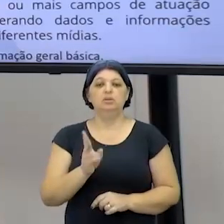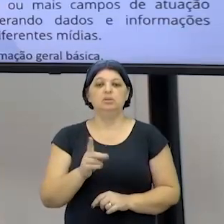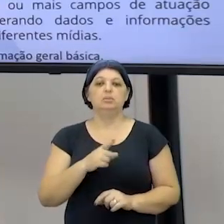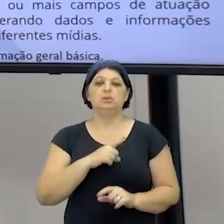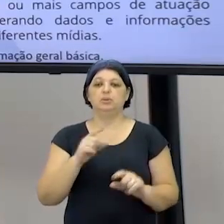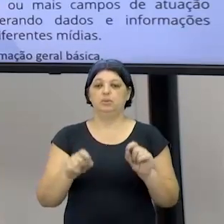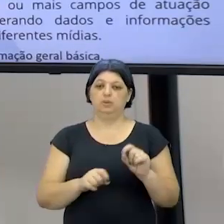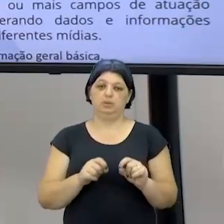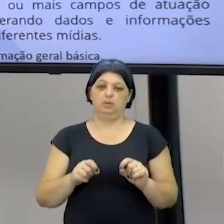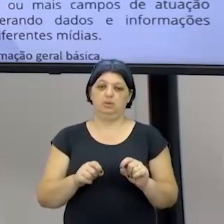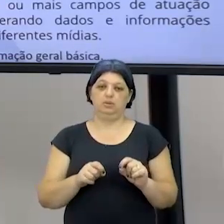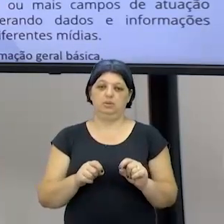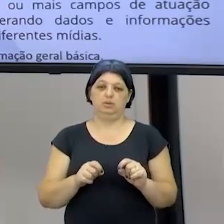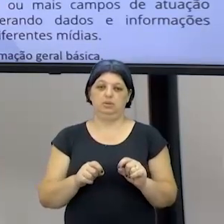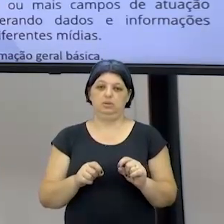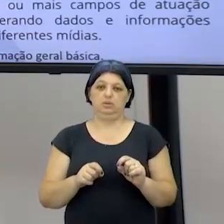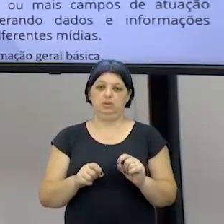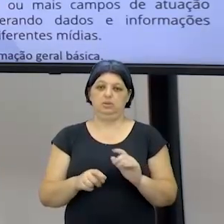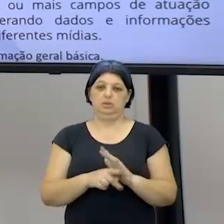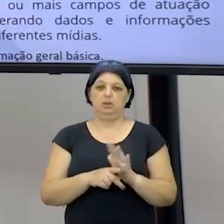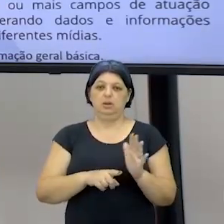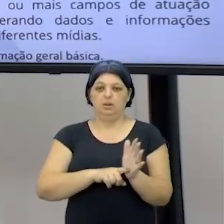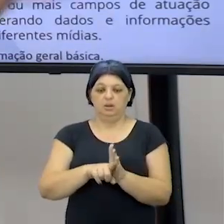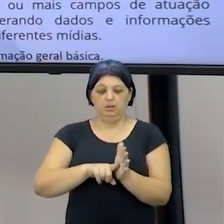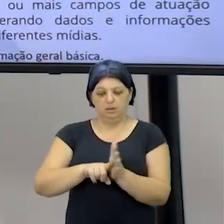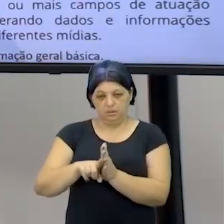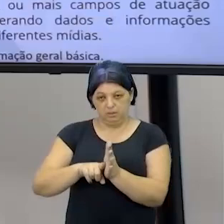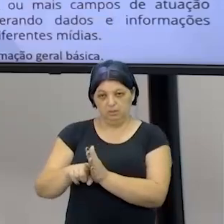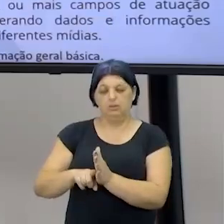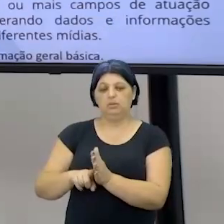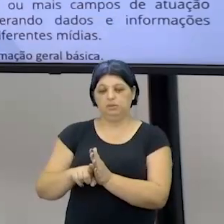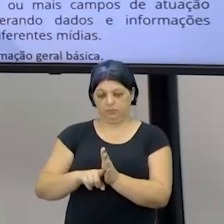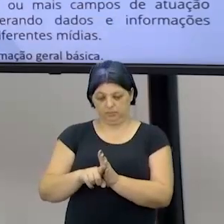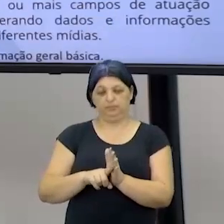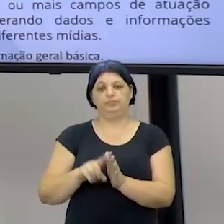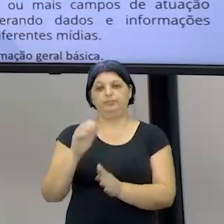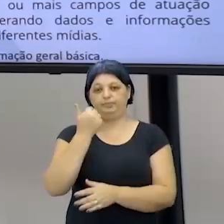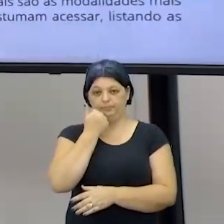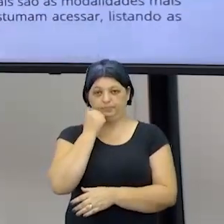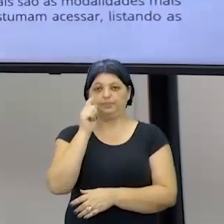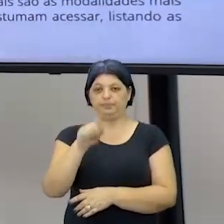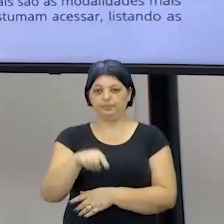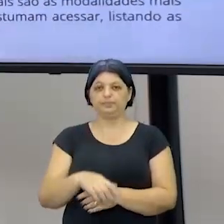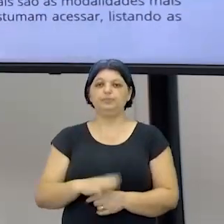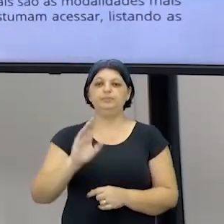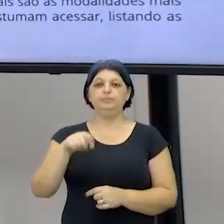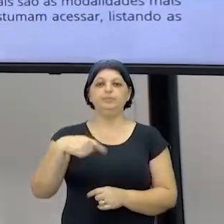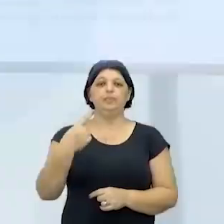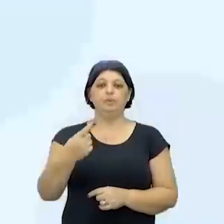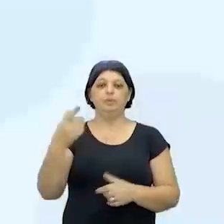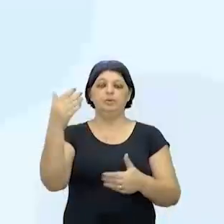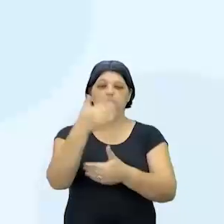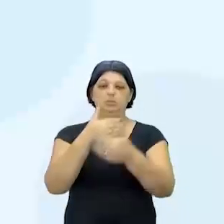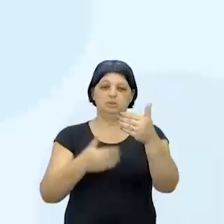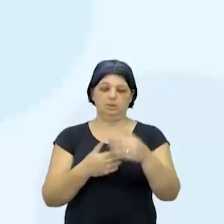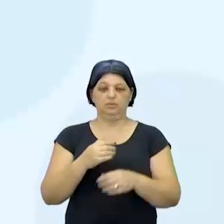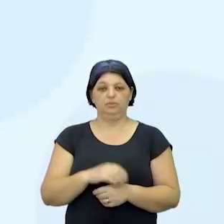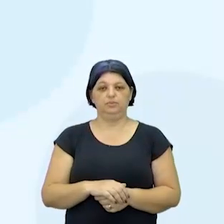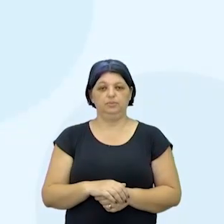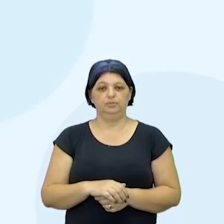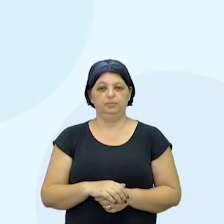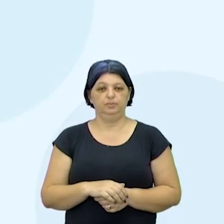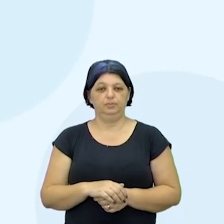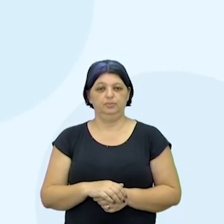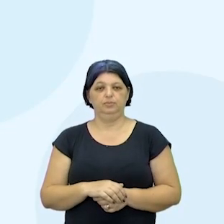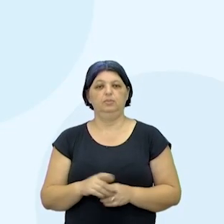estar com essa questão da investigação científica. Então é aí que entramos no nosso próximo slide. É o